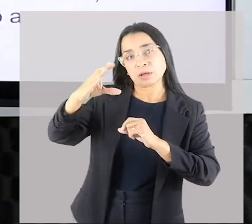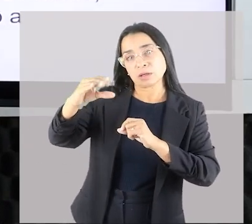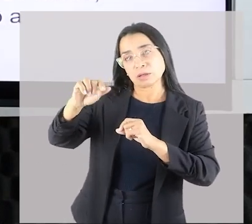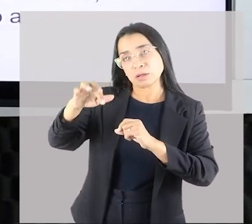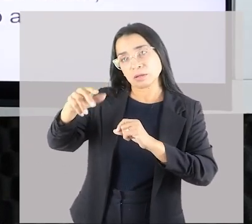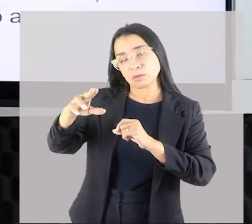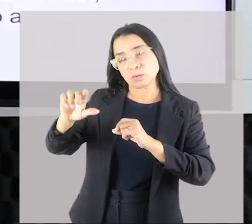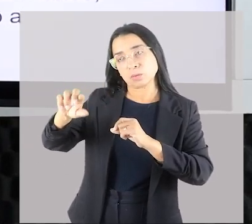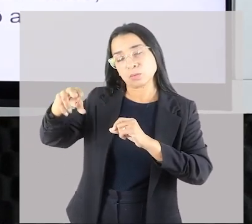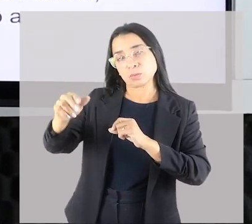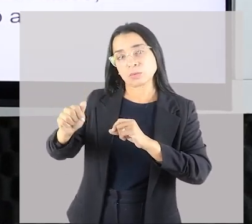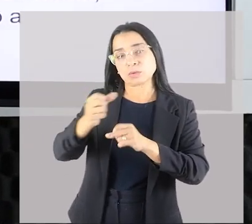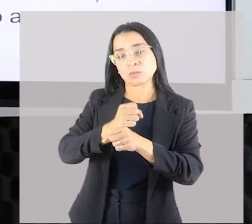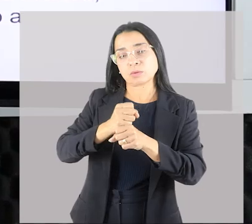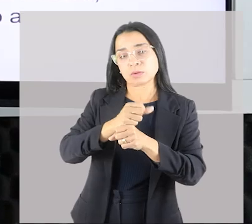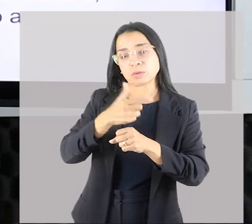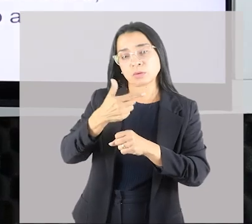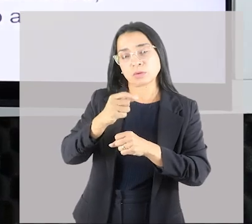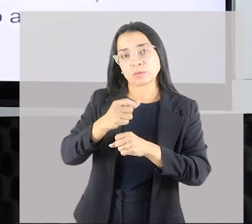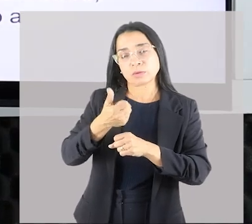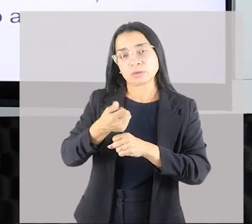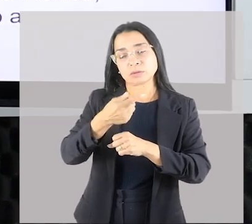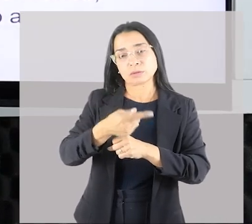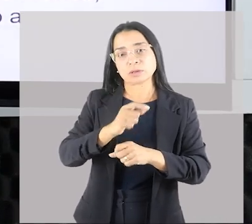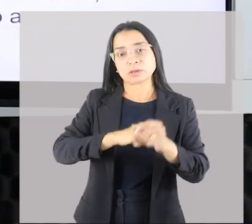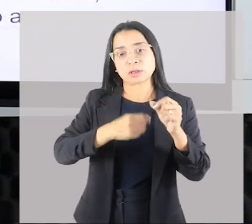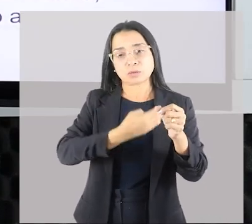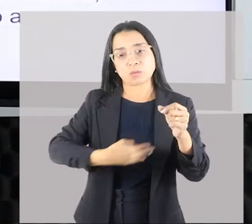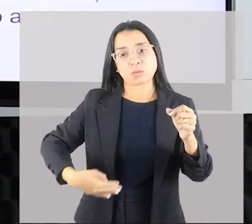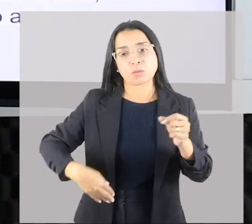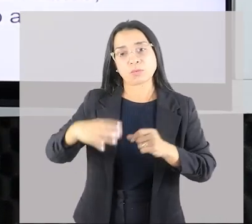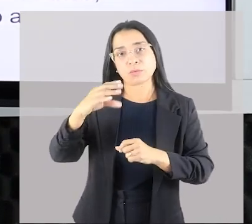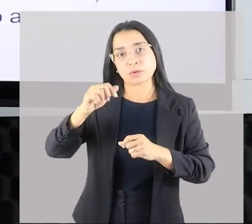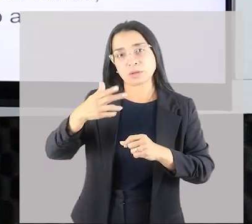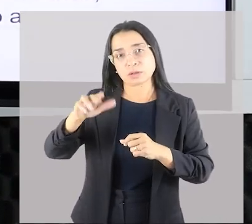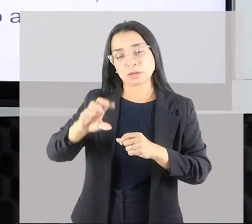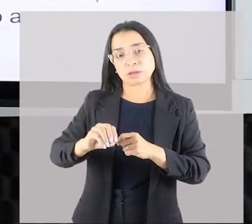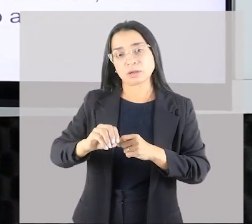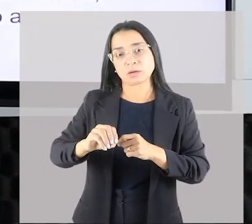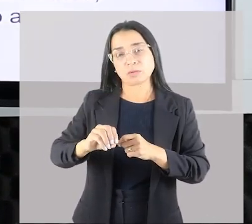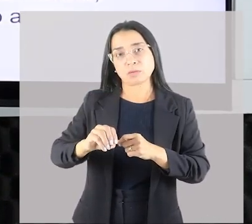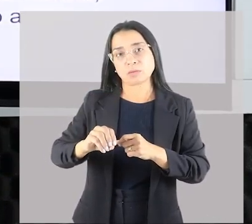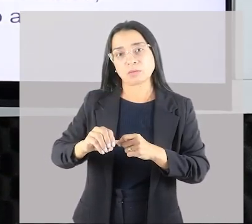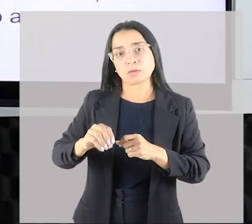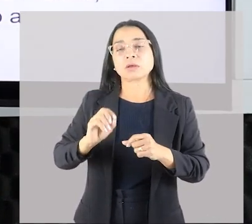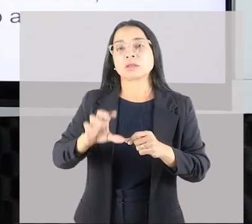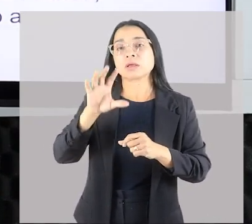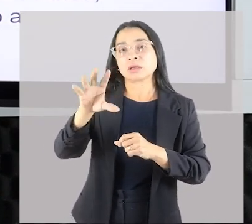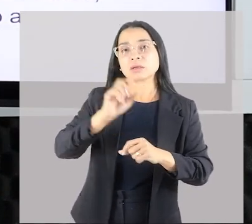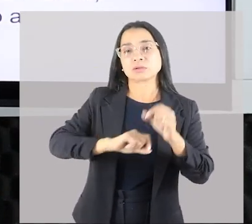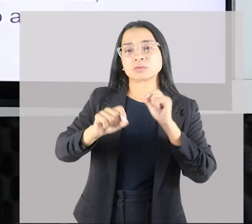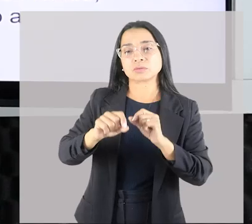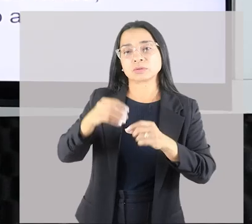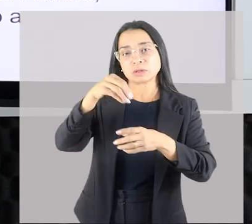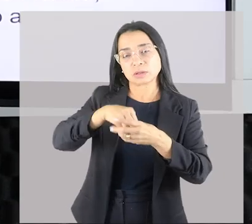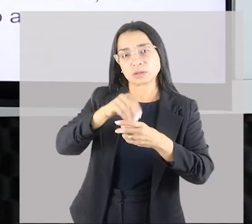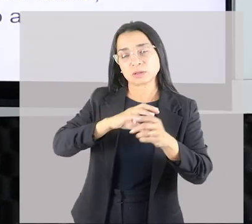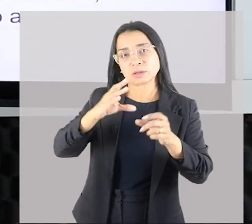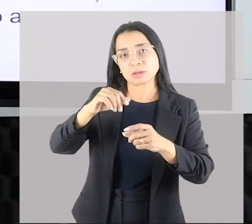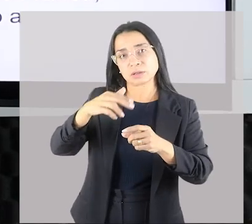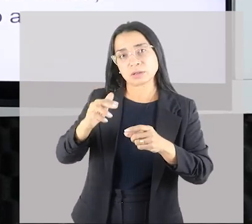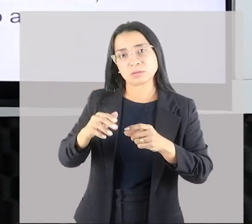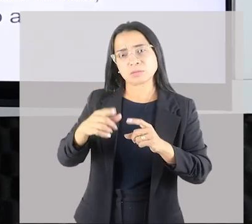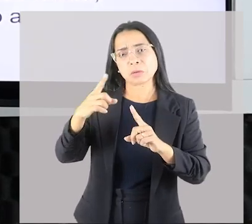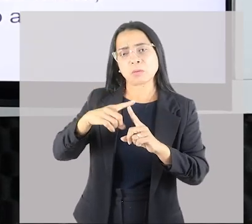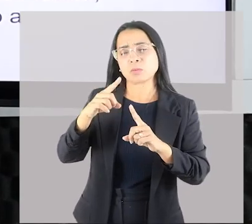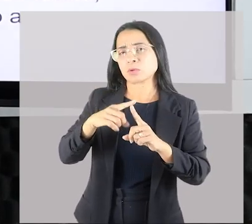Em 2017... o governo catalão, porque tu tem um governo espanhol, mas tu tem ali regiões dentro da Catalunha, tem